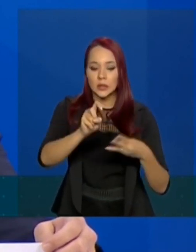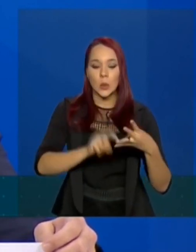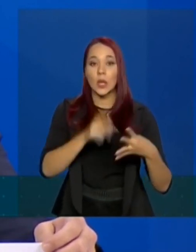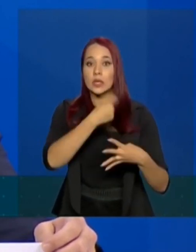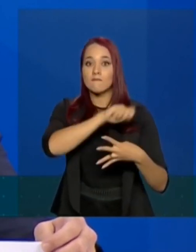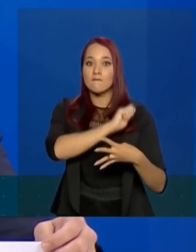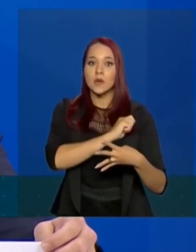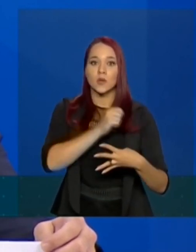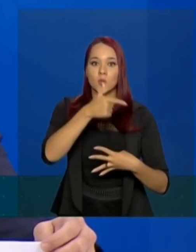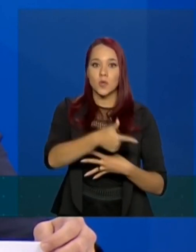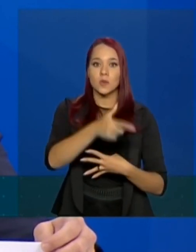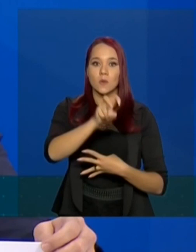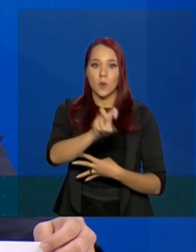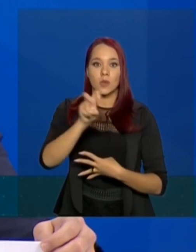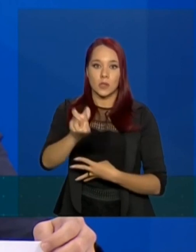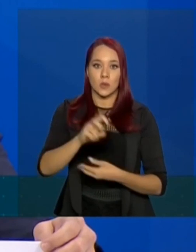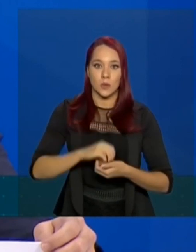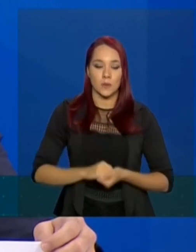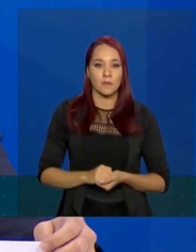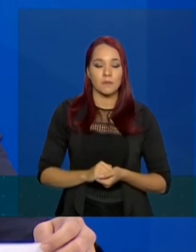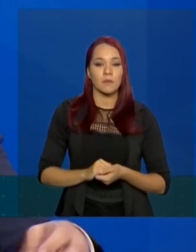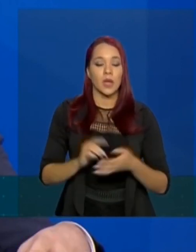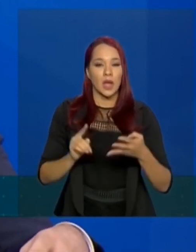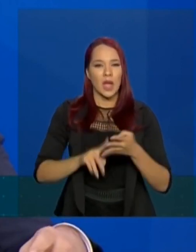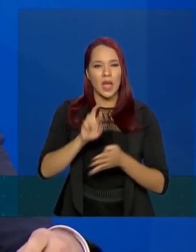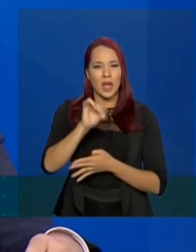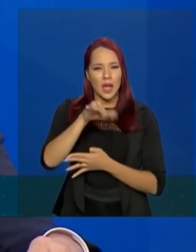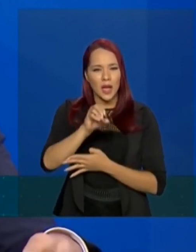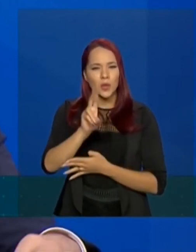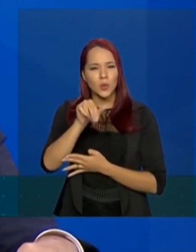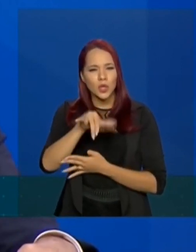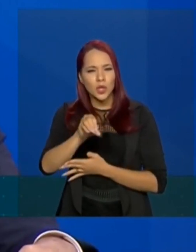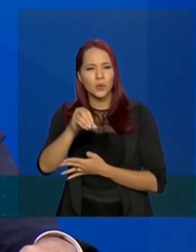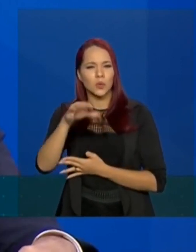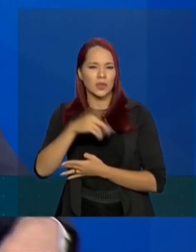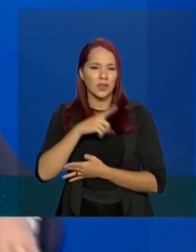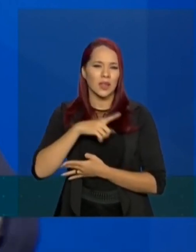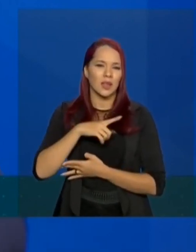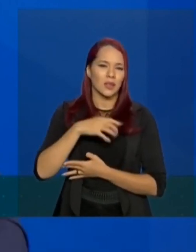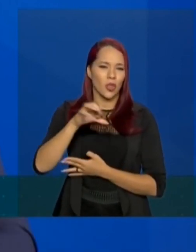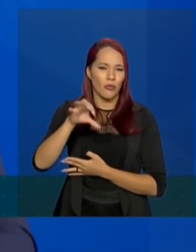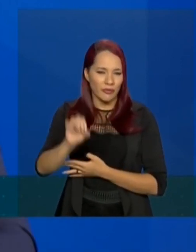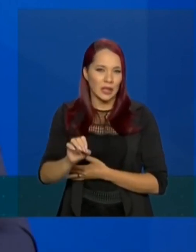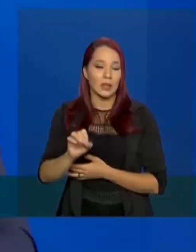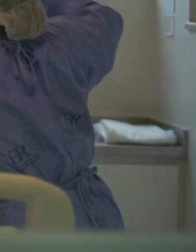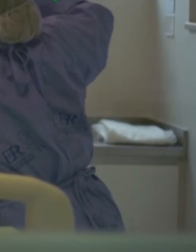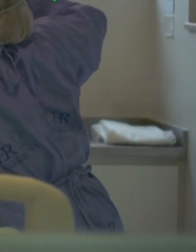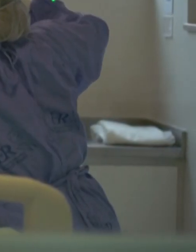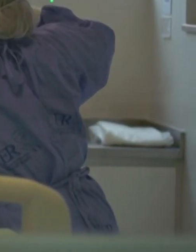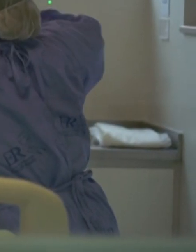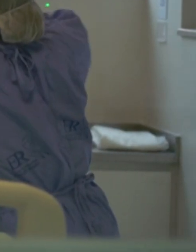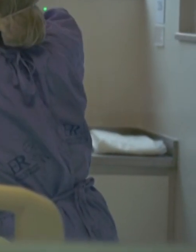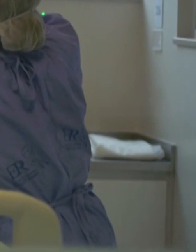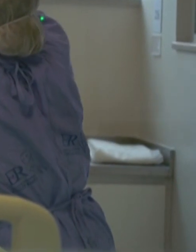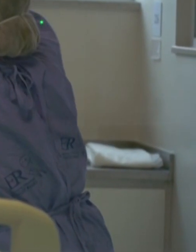espanha 255 reino unido 90 estados unidos 29 o nosso número um dos melhores